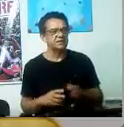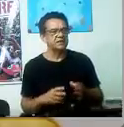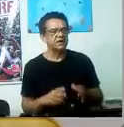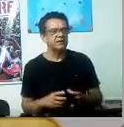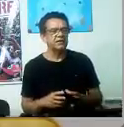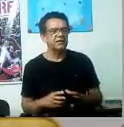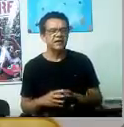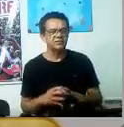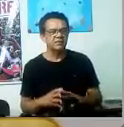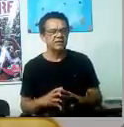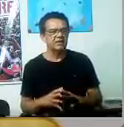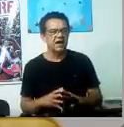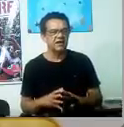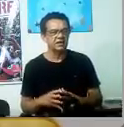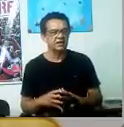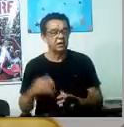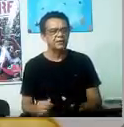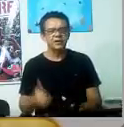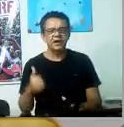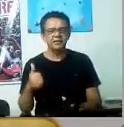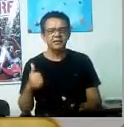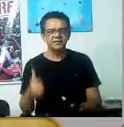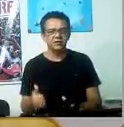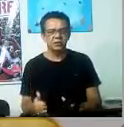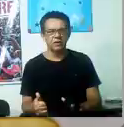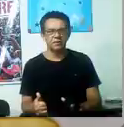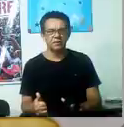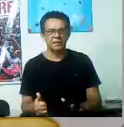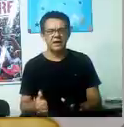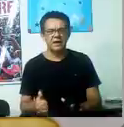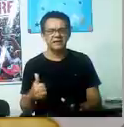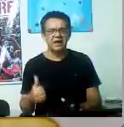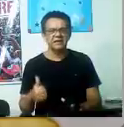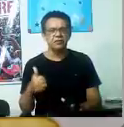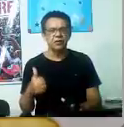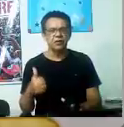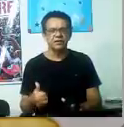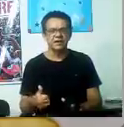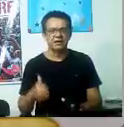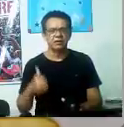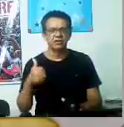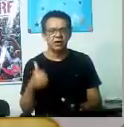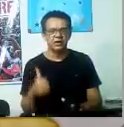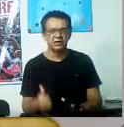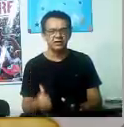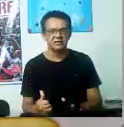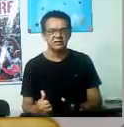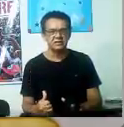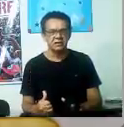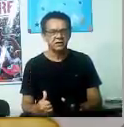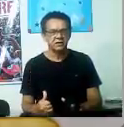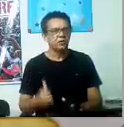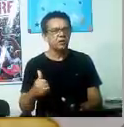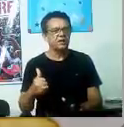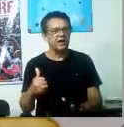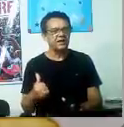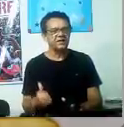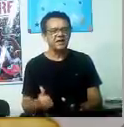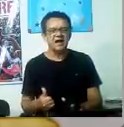presidente de crime de responsabilidade Por quebra de decoro Ataque contra os jornalistas